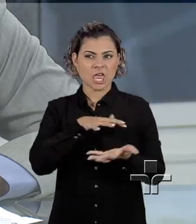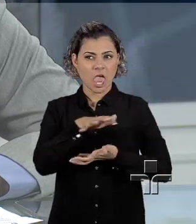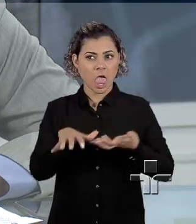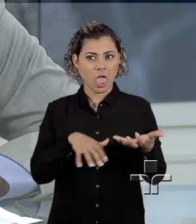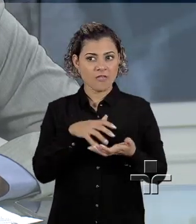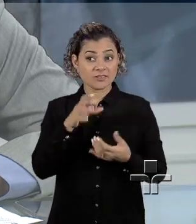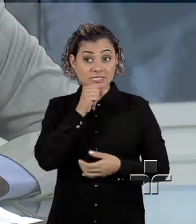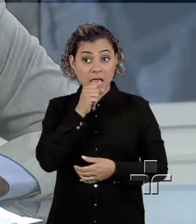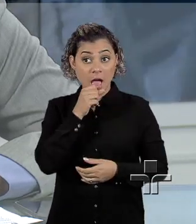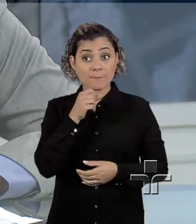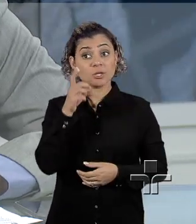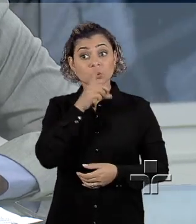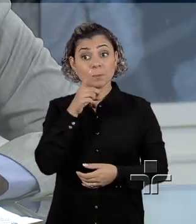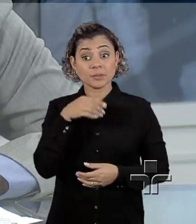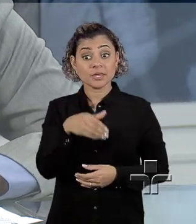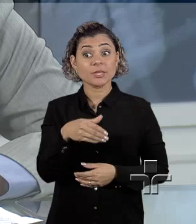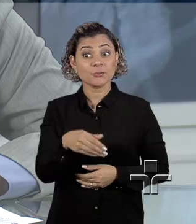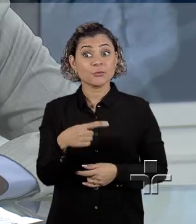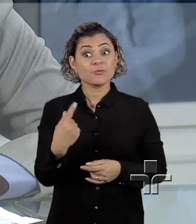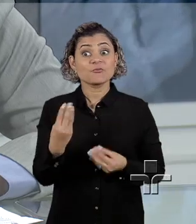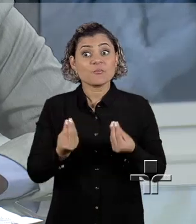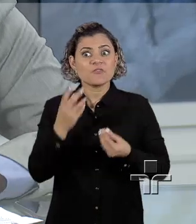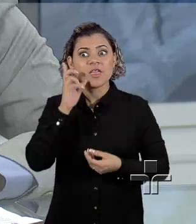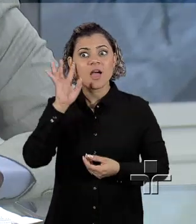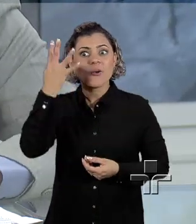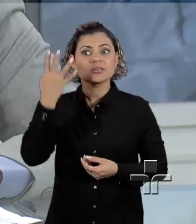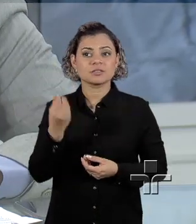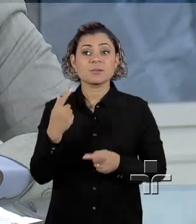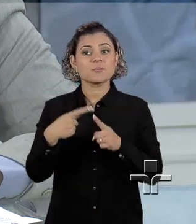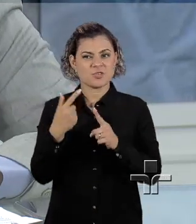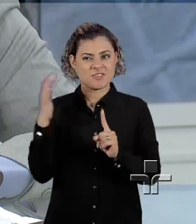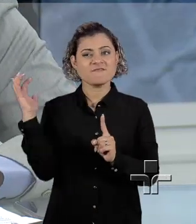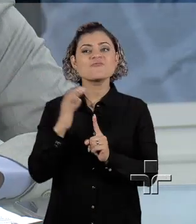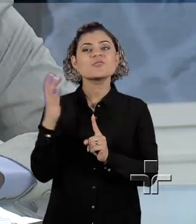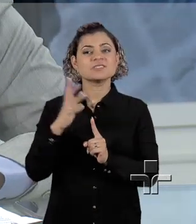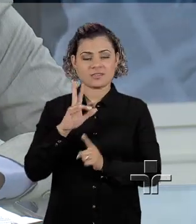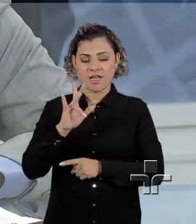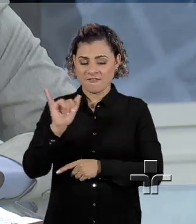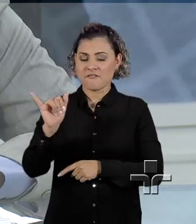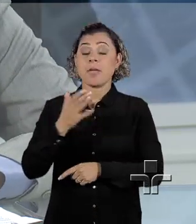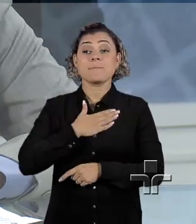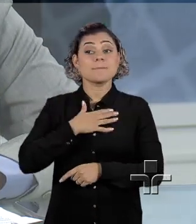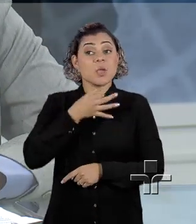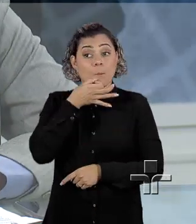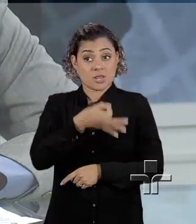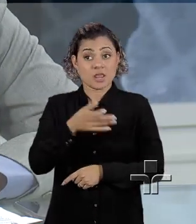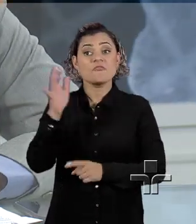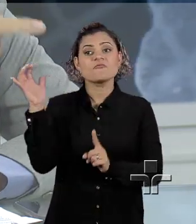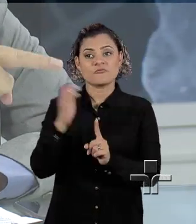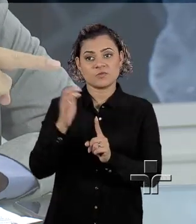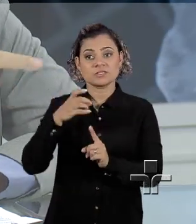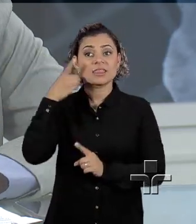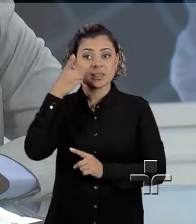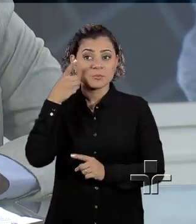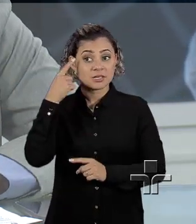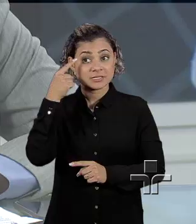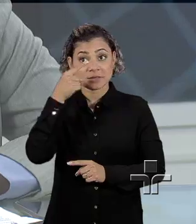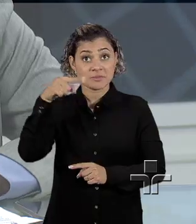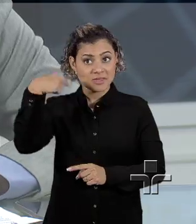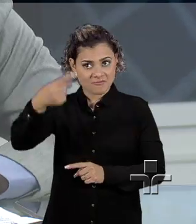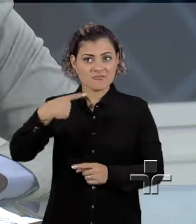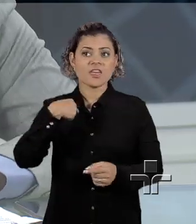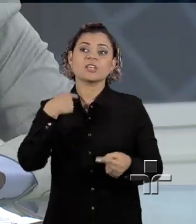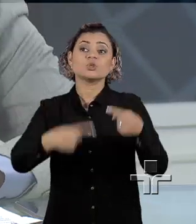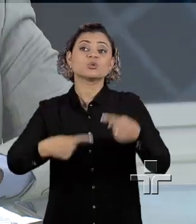sábado e no domingo, porque isso vai ditar certamente também o comportamento dos senhores deputados na próxima semana ao discutir a